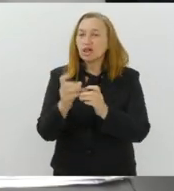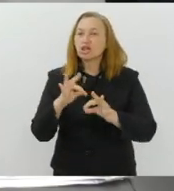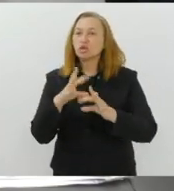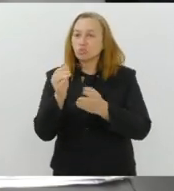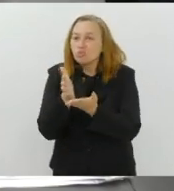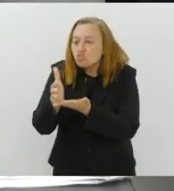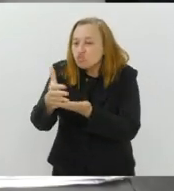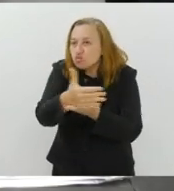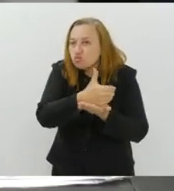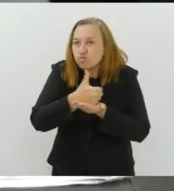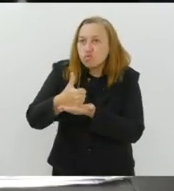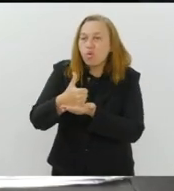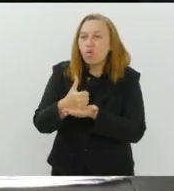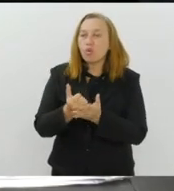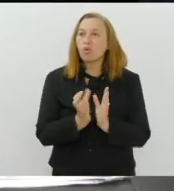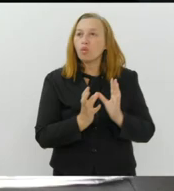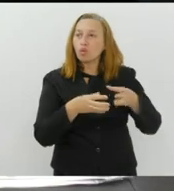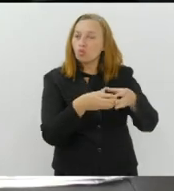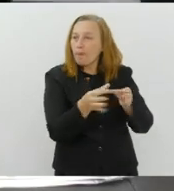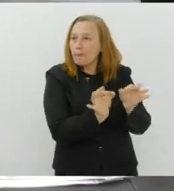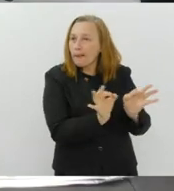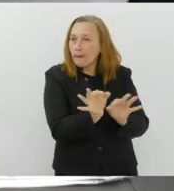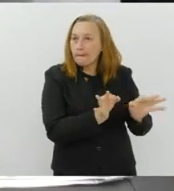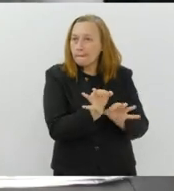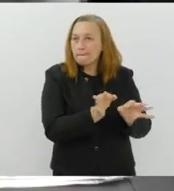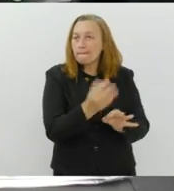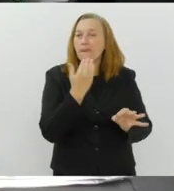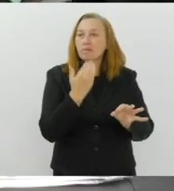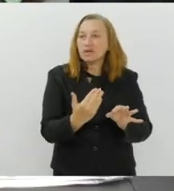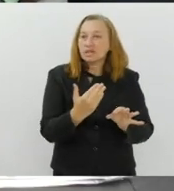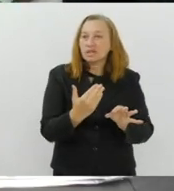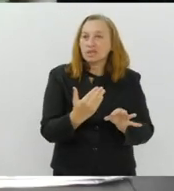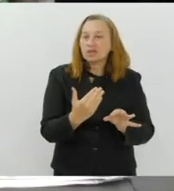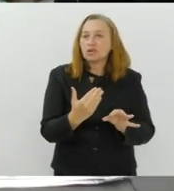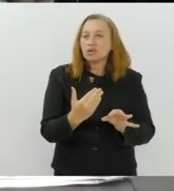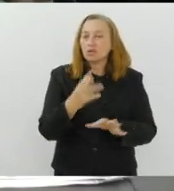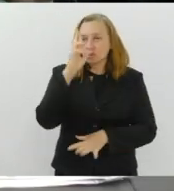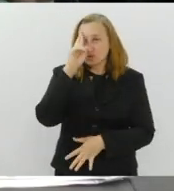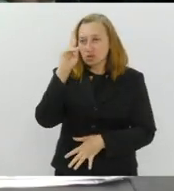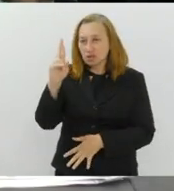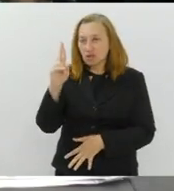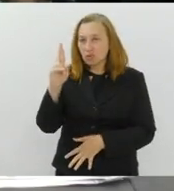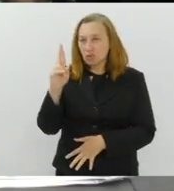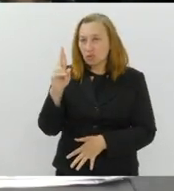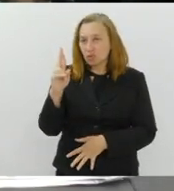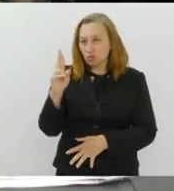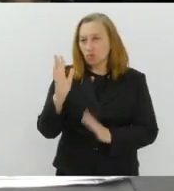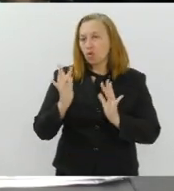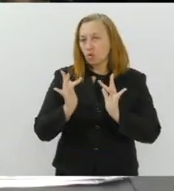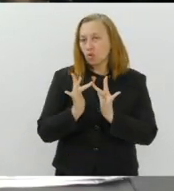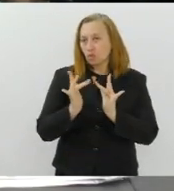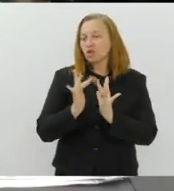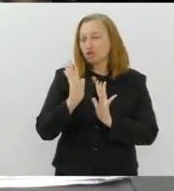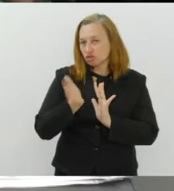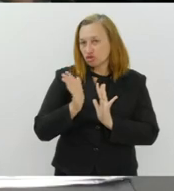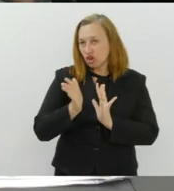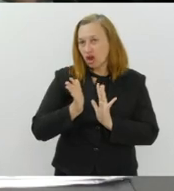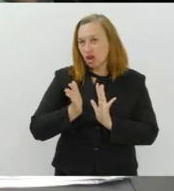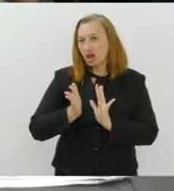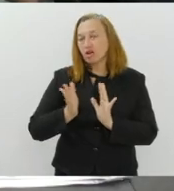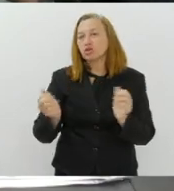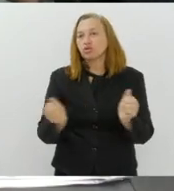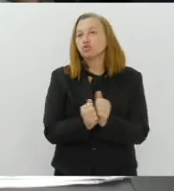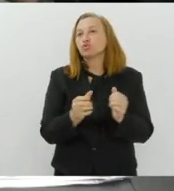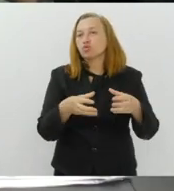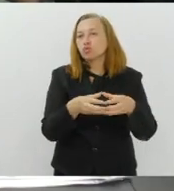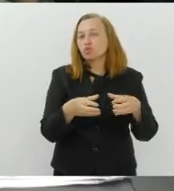dados, a equipe vai preparar, eu vou pedir só a gentileza do senhor deixar o contato, nós temos, já estamos com o contato, né, junto à equipe,